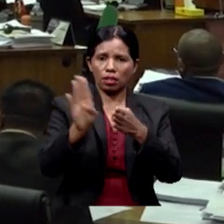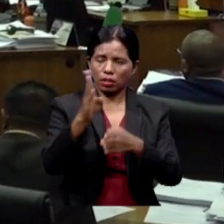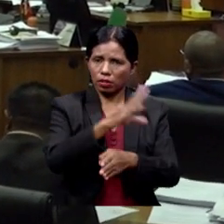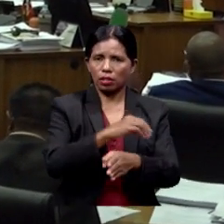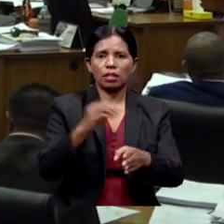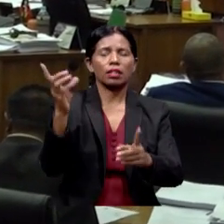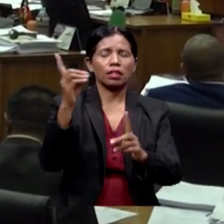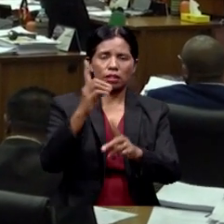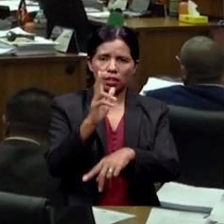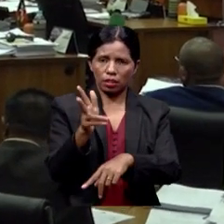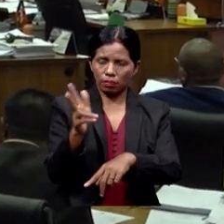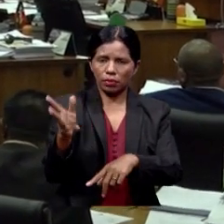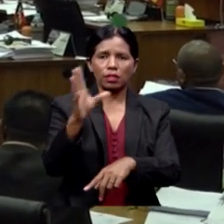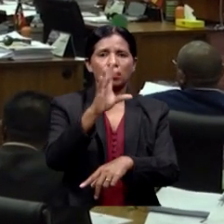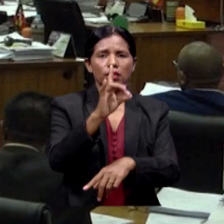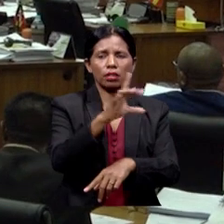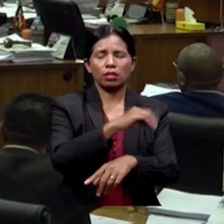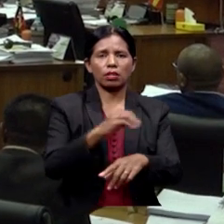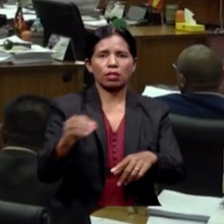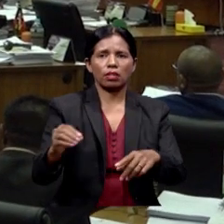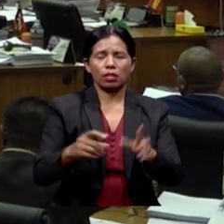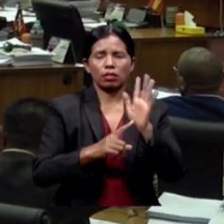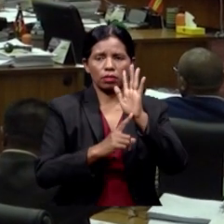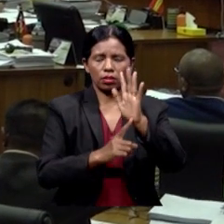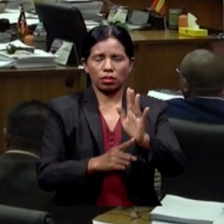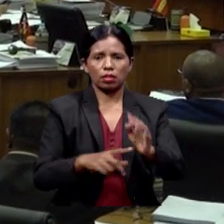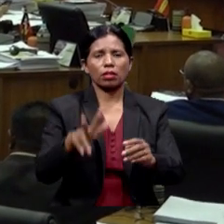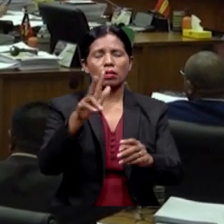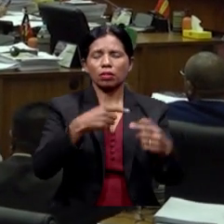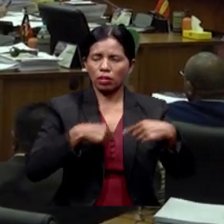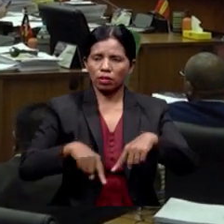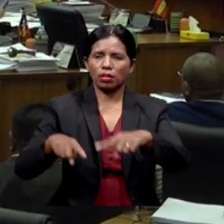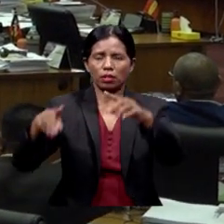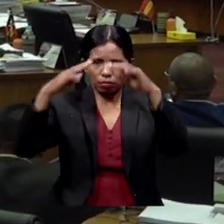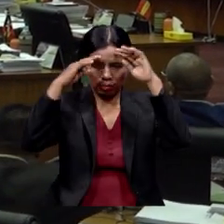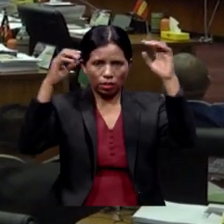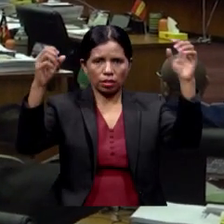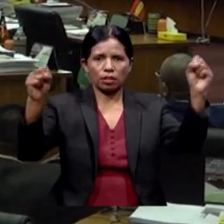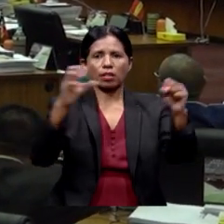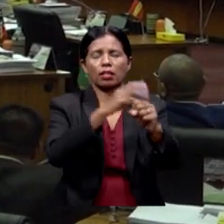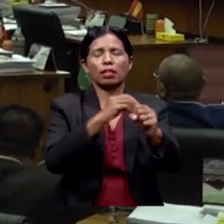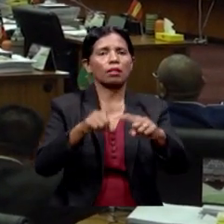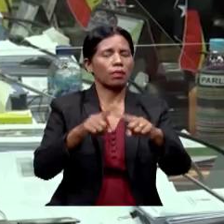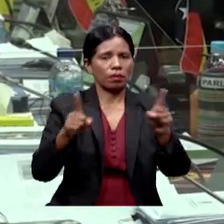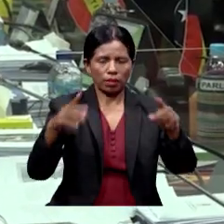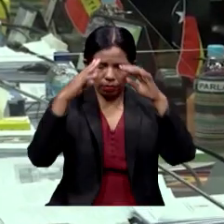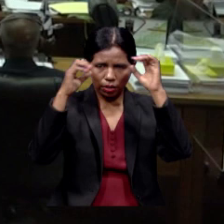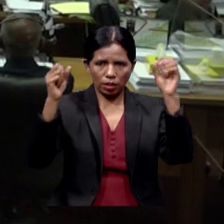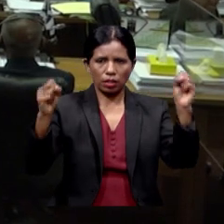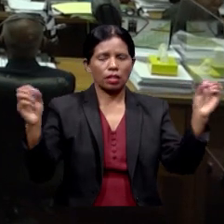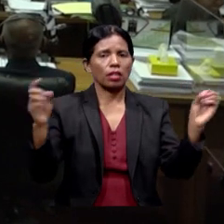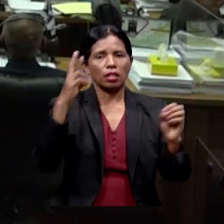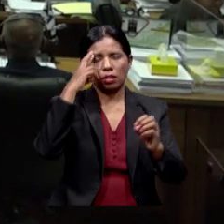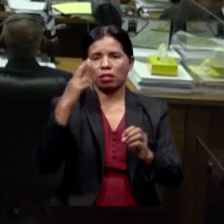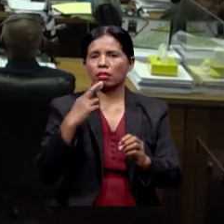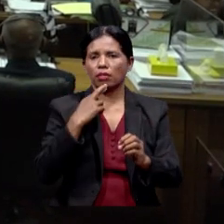nulo recinhito, contra rua nulo recin rua, no abstenção rua, o de Haruka faliba presidente república, maibe presidente república José